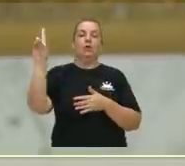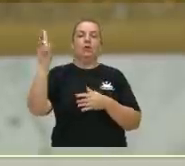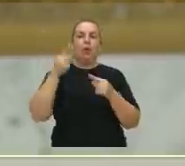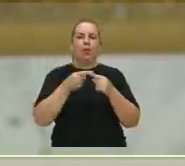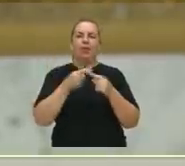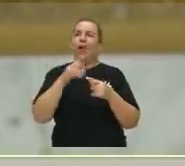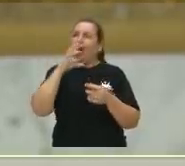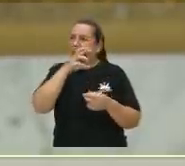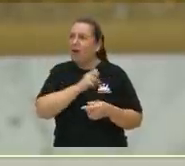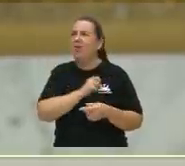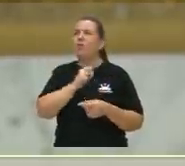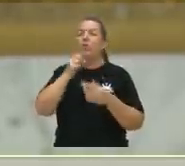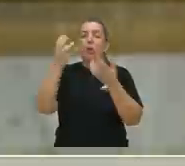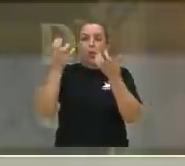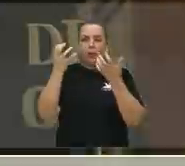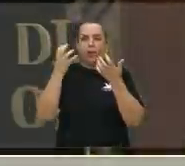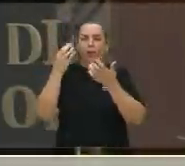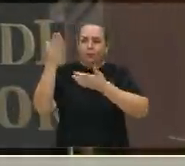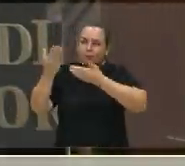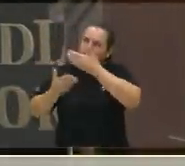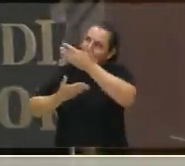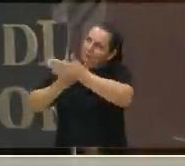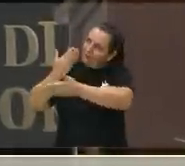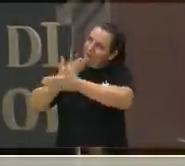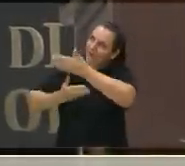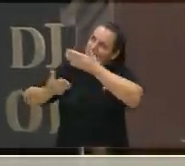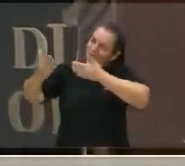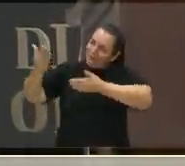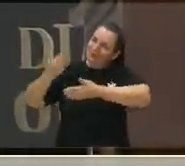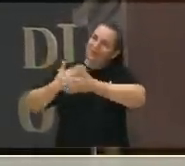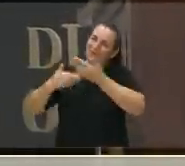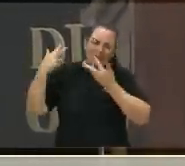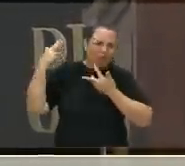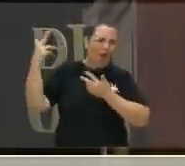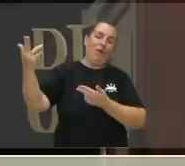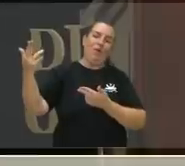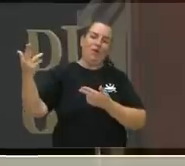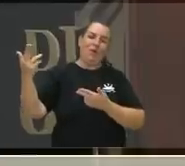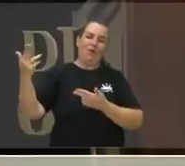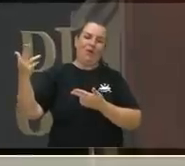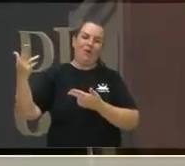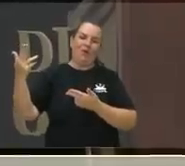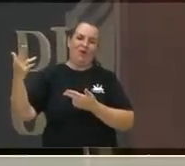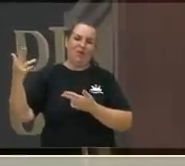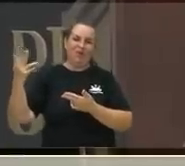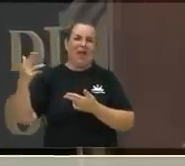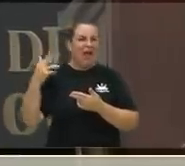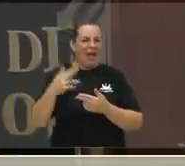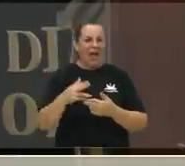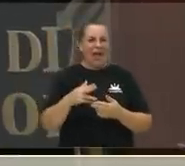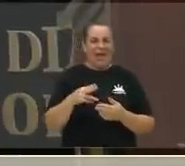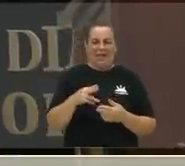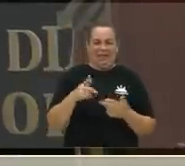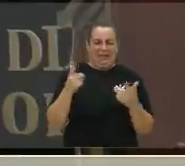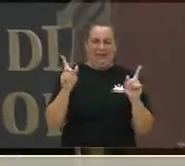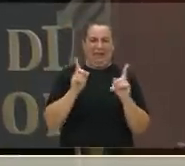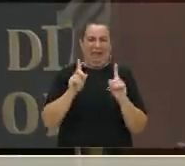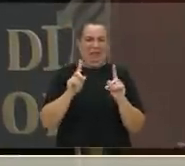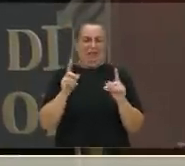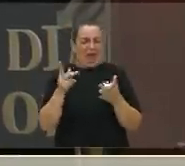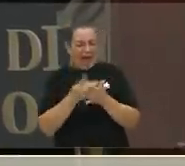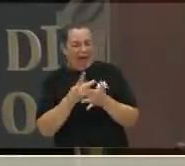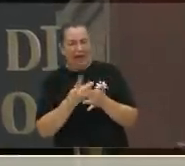e eu quero que esse amor seja correspondido a imperfeita é tua vez pelo medo